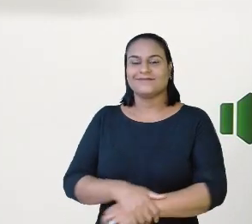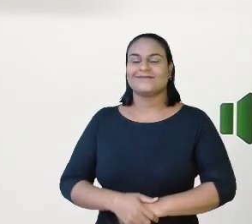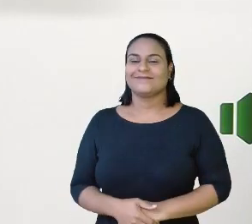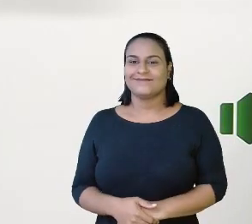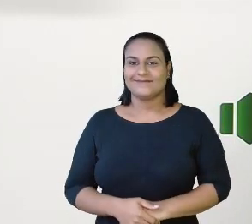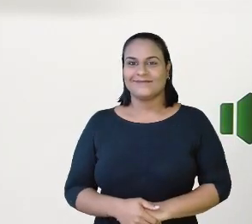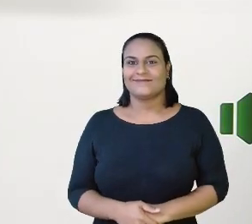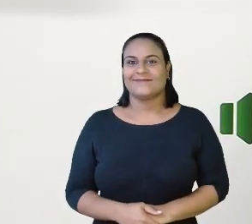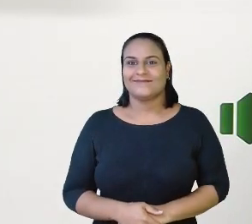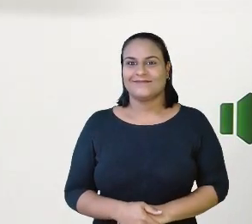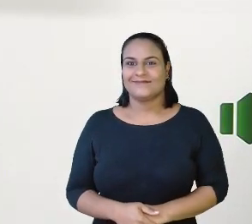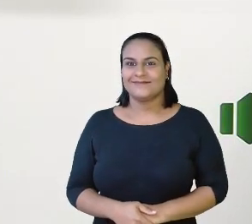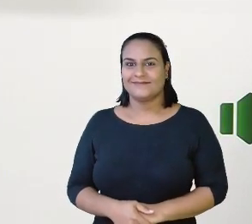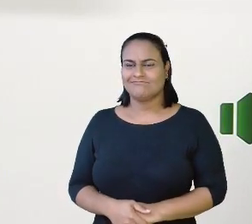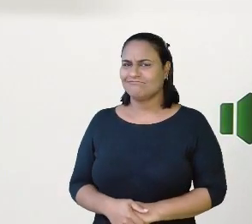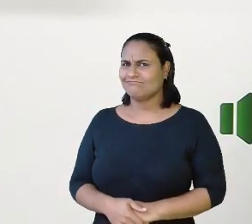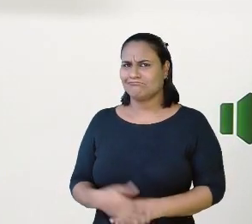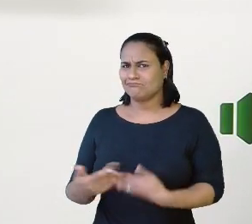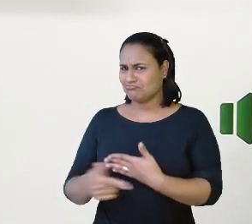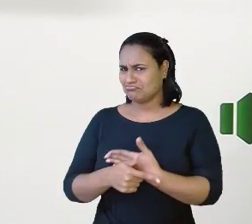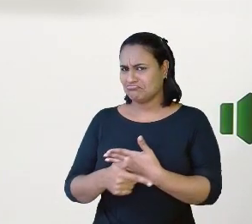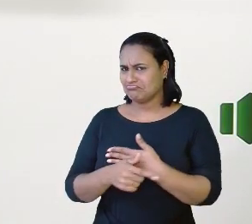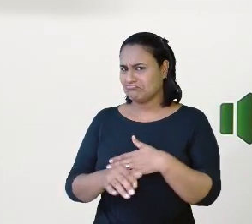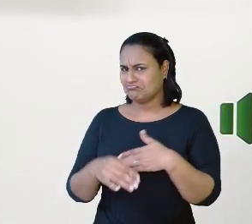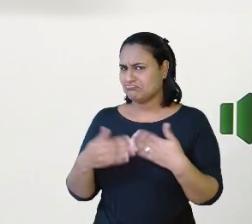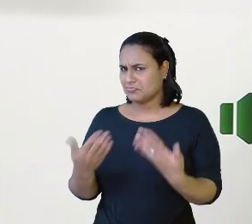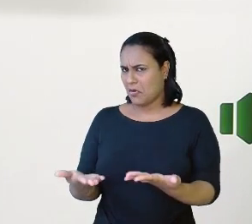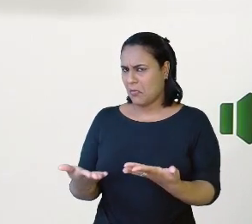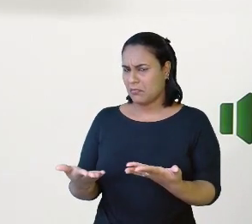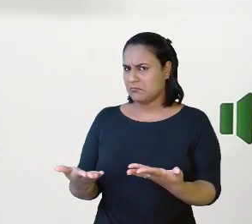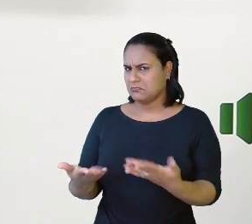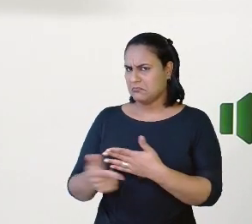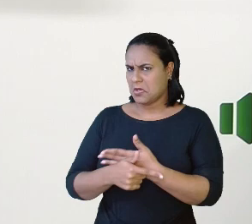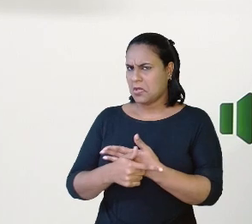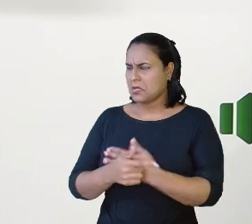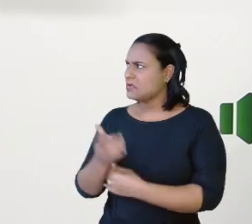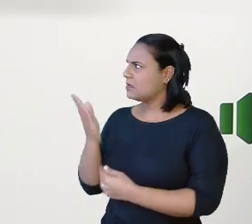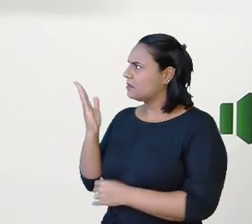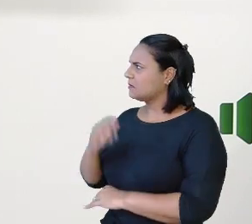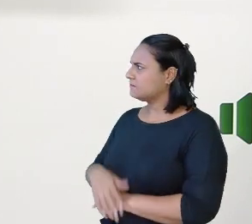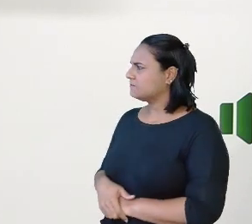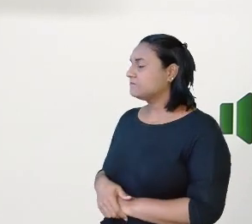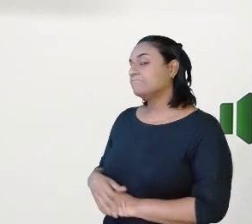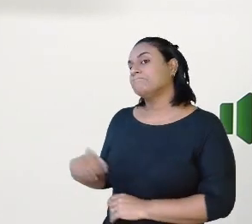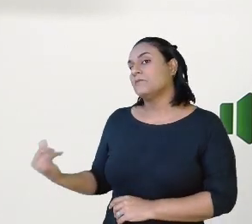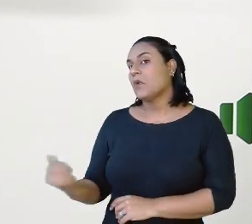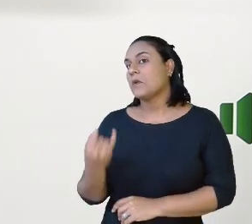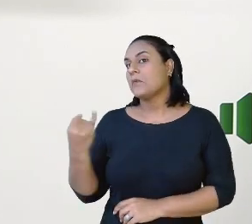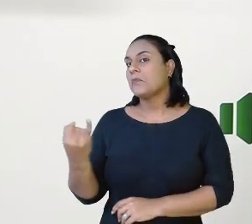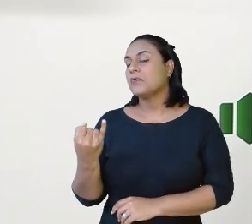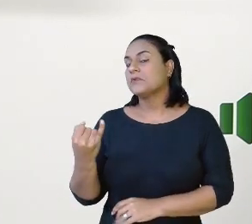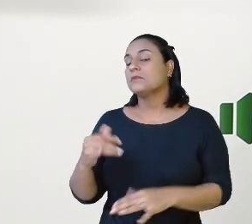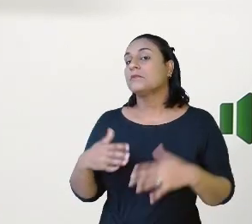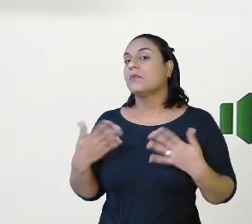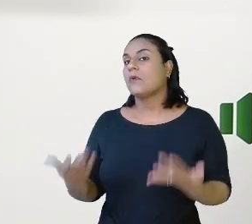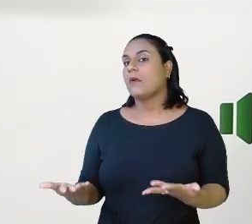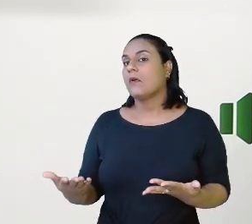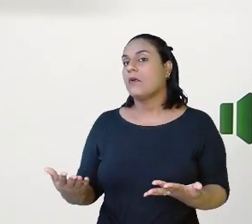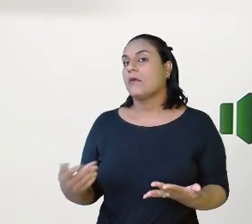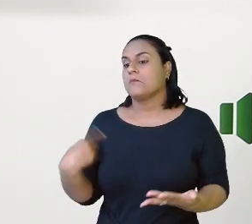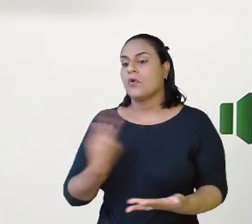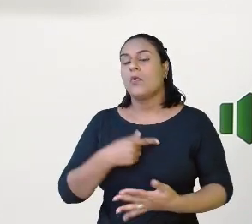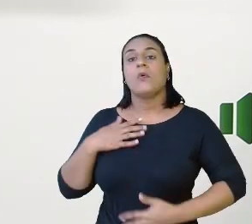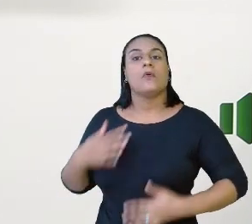esqueleto. E para que serve? Para que serve o esqueleto? Qual a importância dele para o